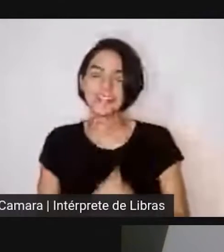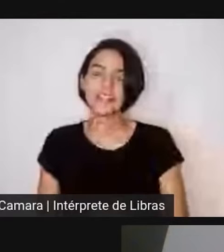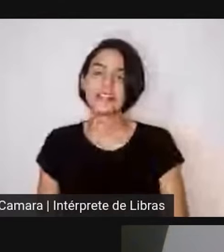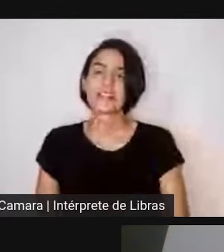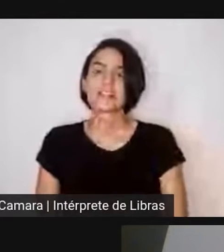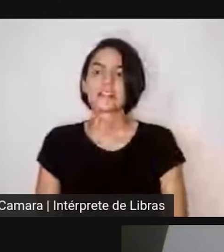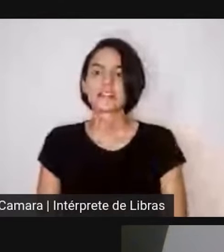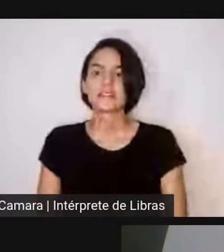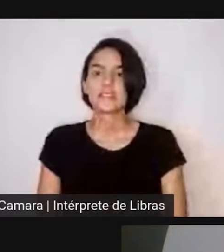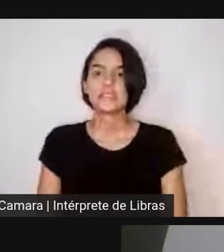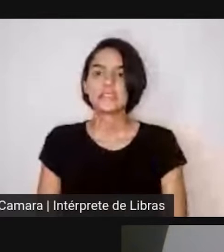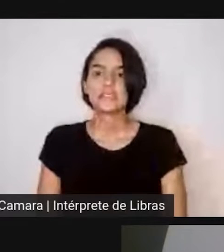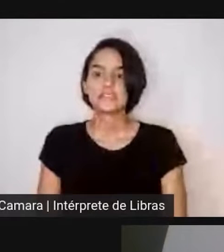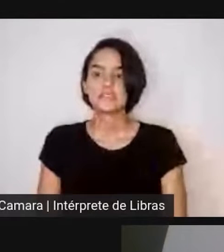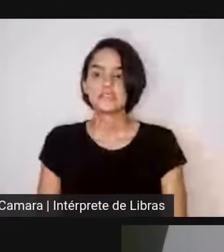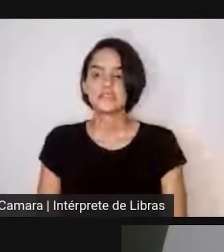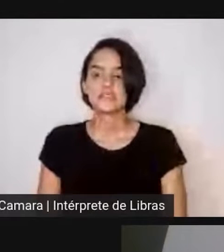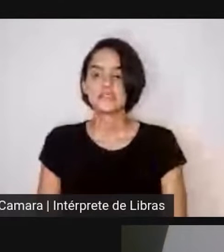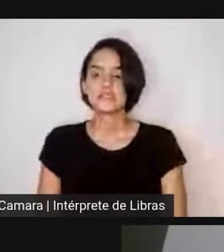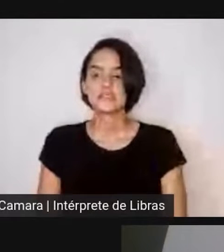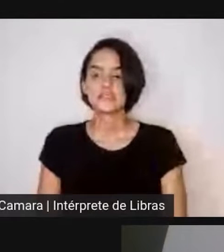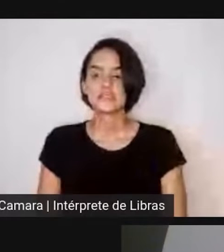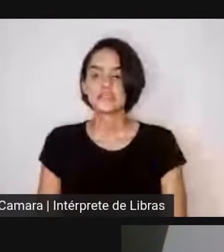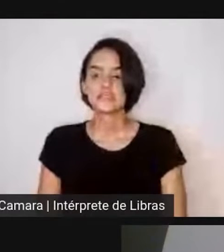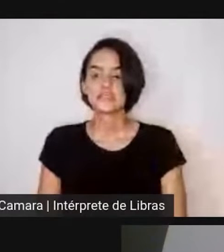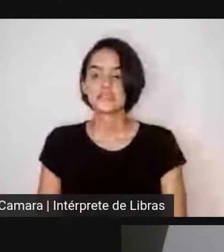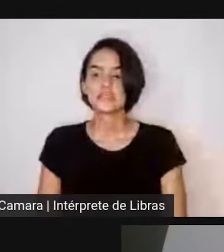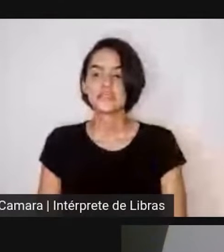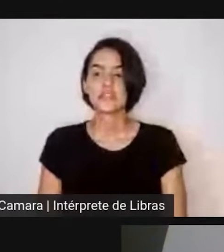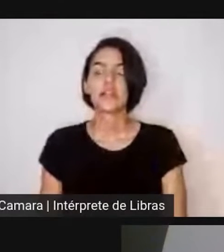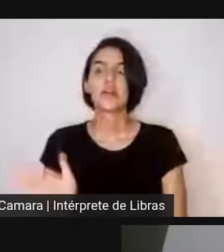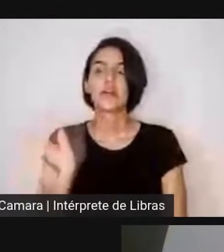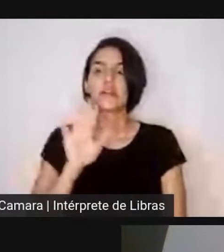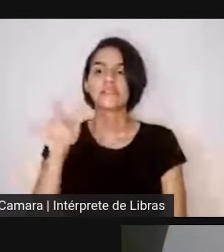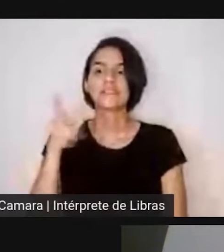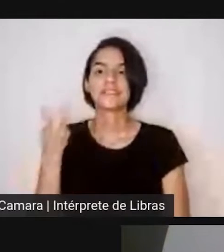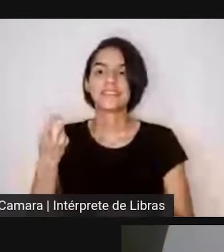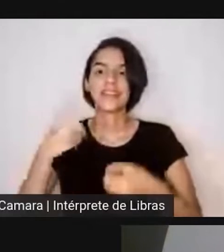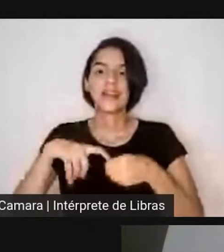Oi, Tarcísio, voltou. Voltou. Desculpa, assim aconteceu.